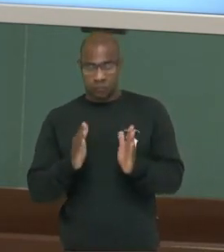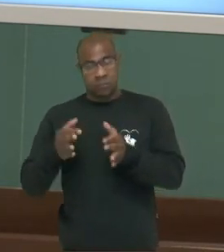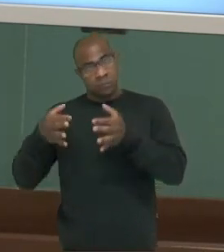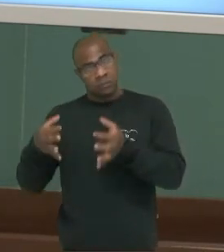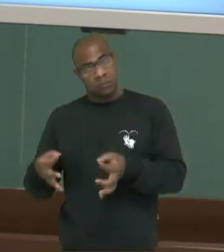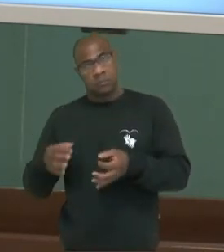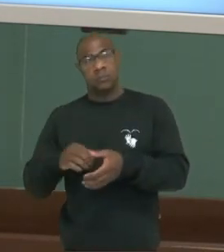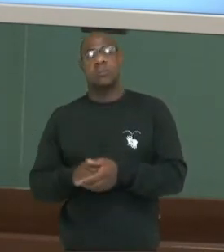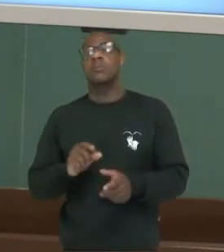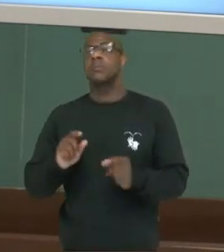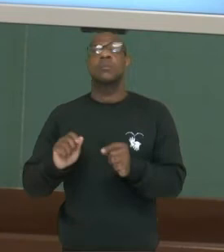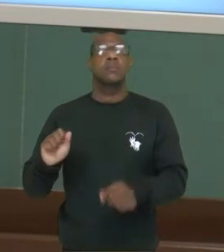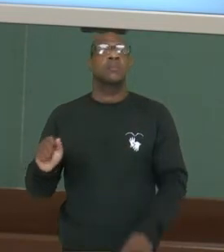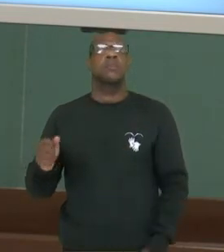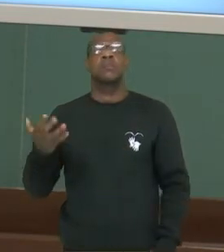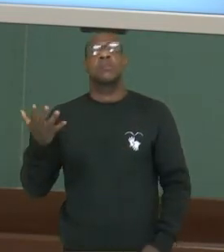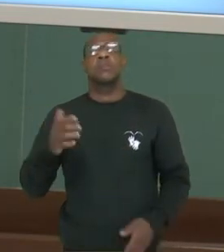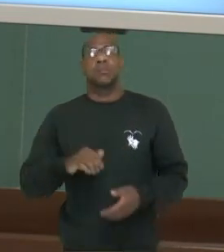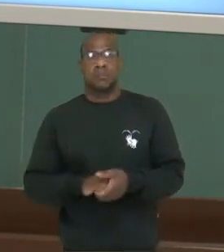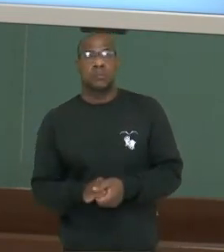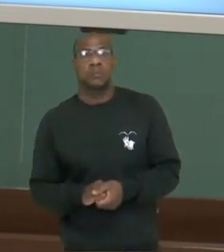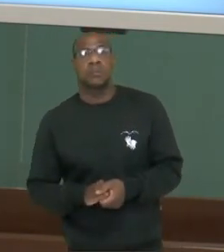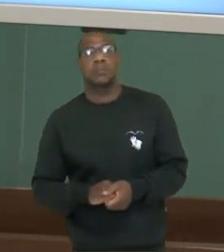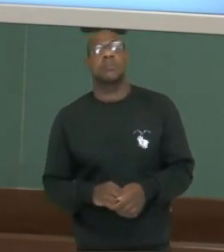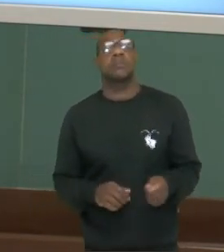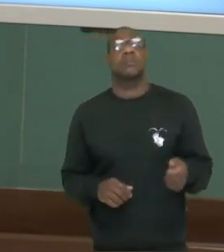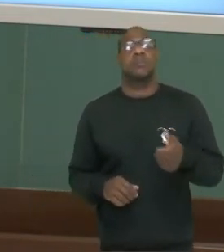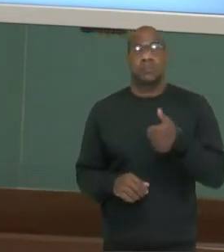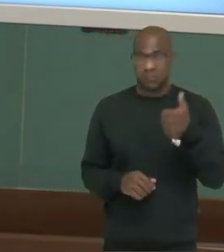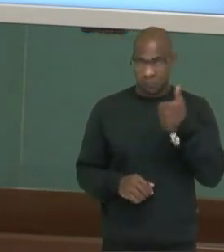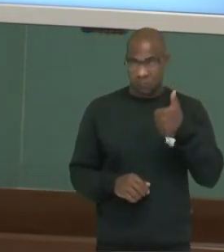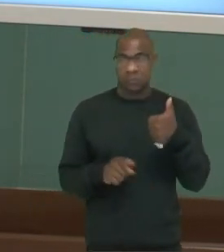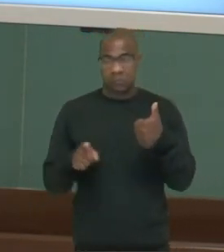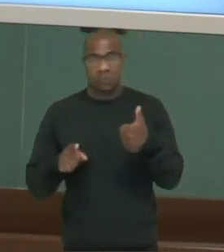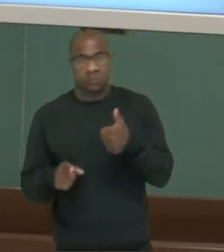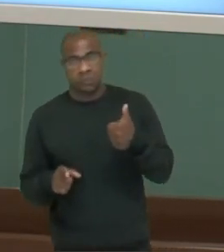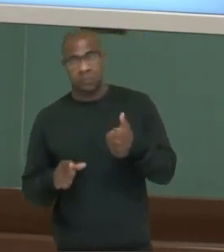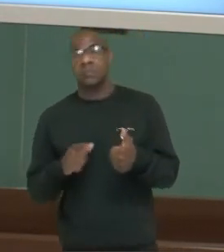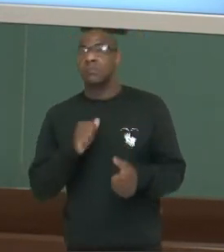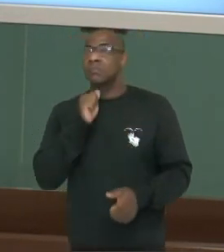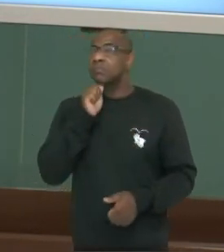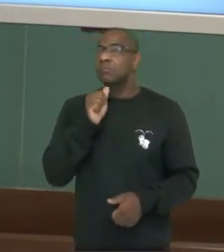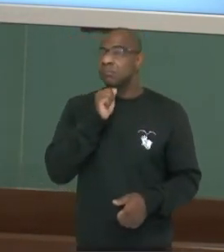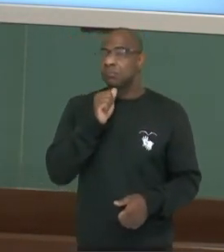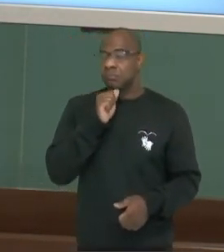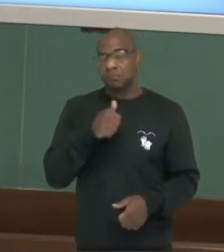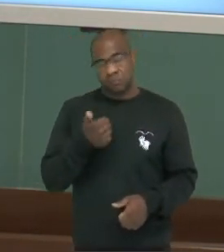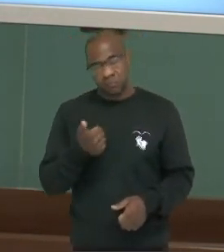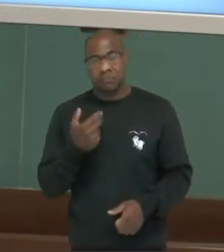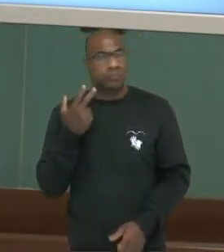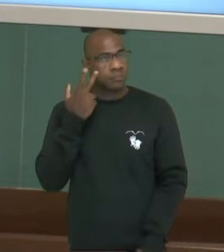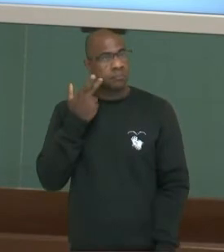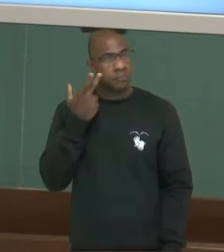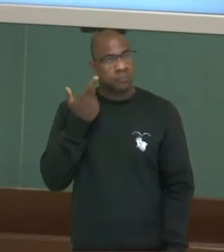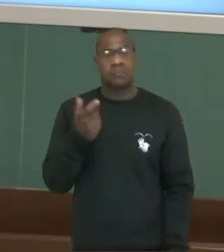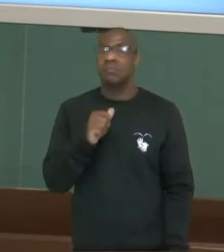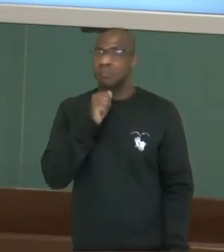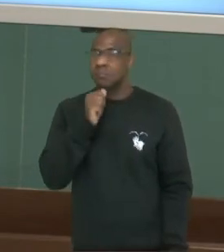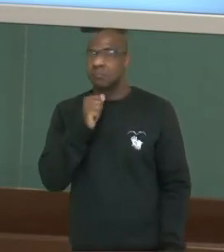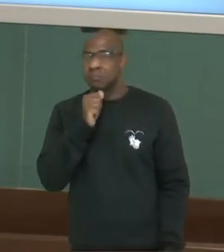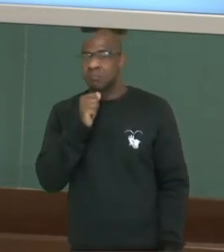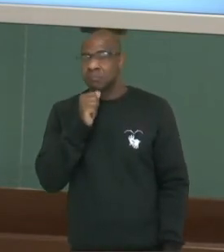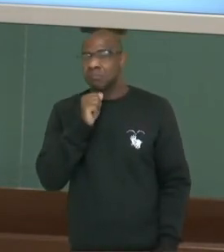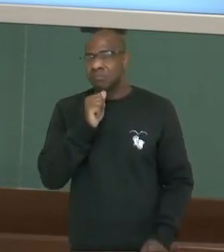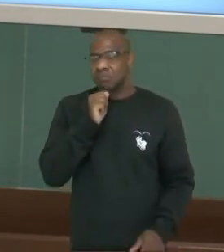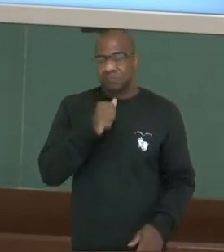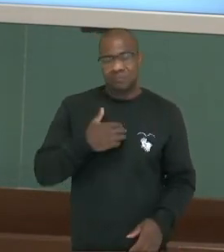que acontece? Vamos lá. No primeiro dia ocorre a menstruação. É normal que a mulher menstrue